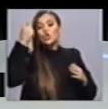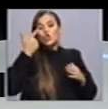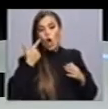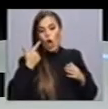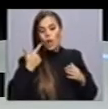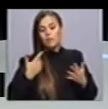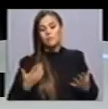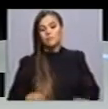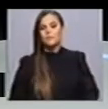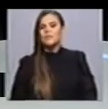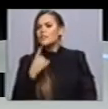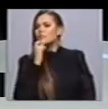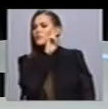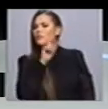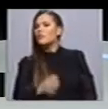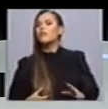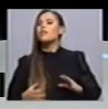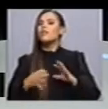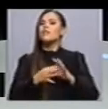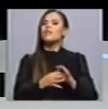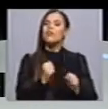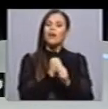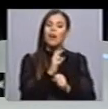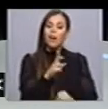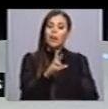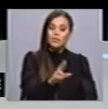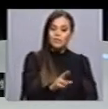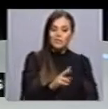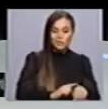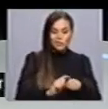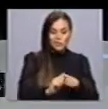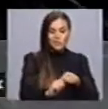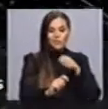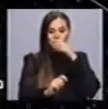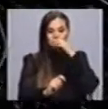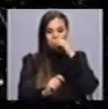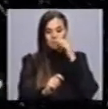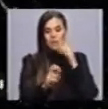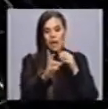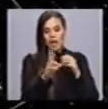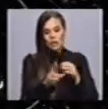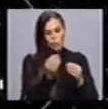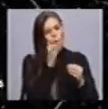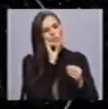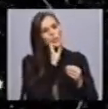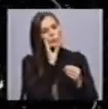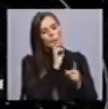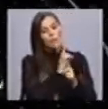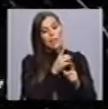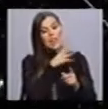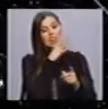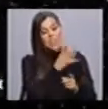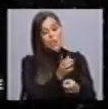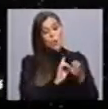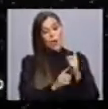qual é a relação da sua atividade raio-x ao longo da sua vida? O raio-x é particularmente interessante porque é um indicador,